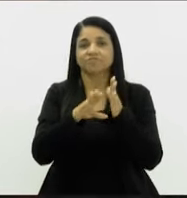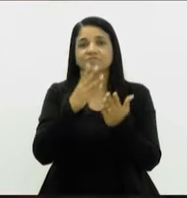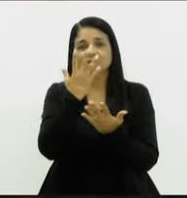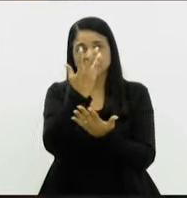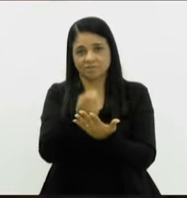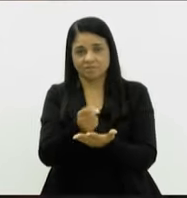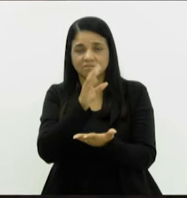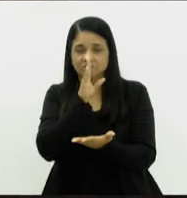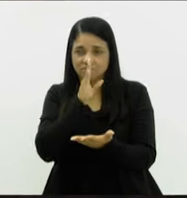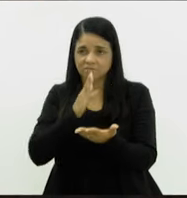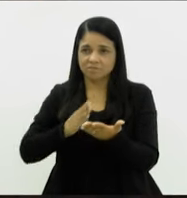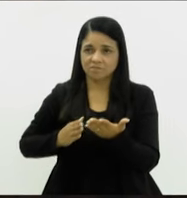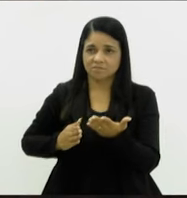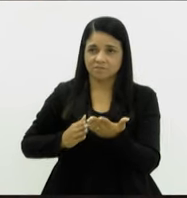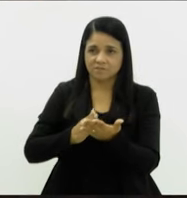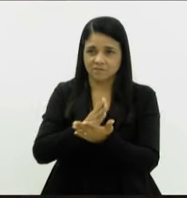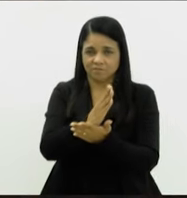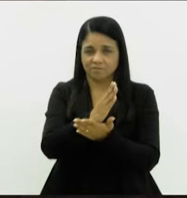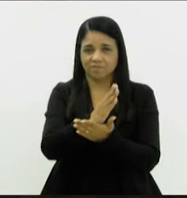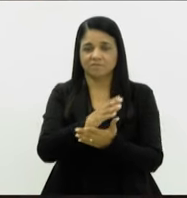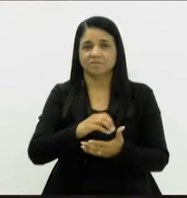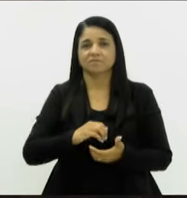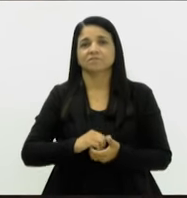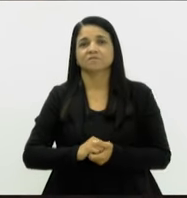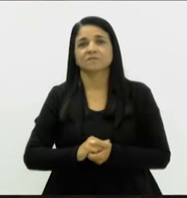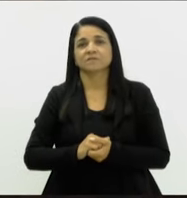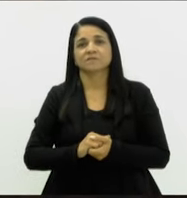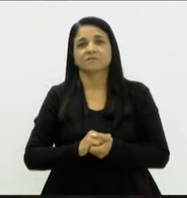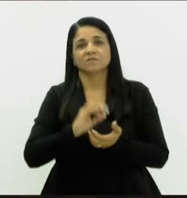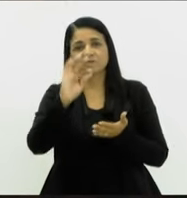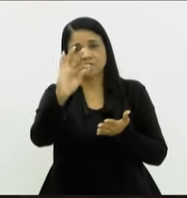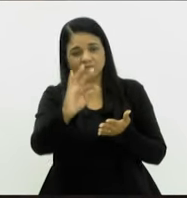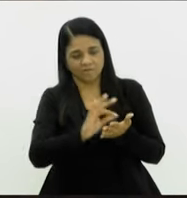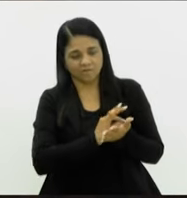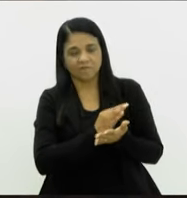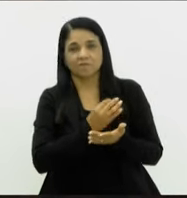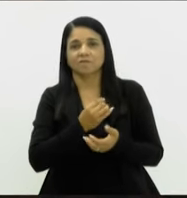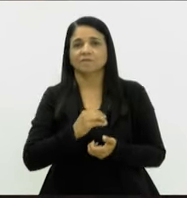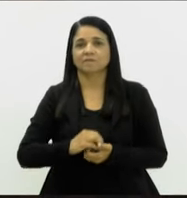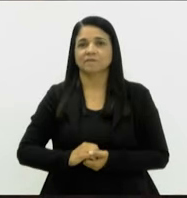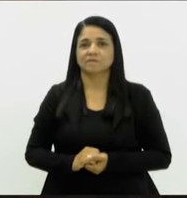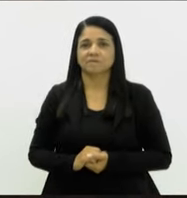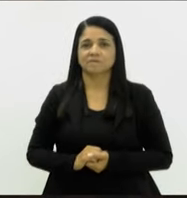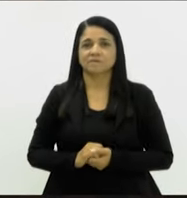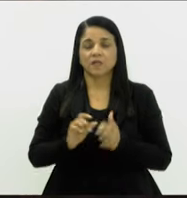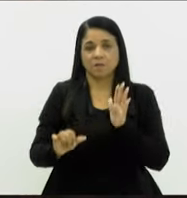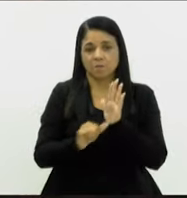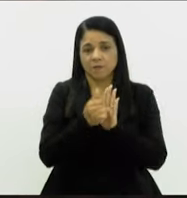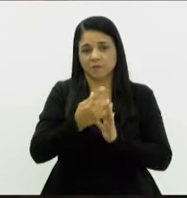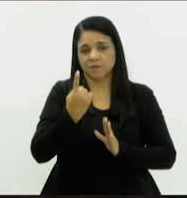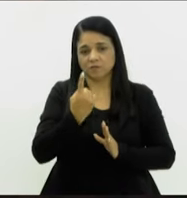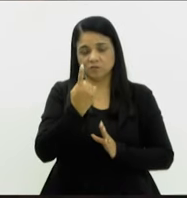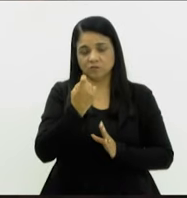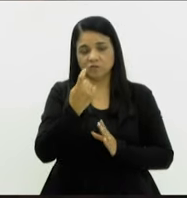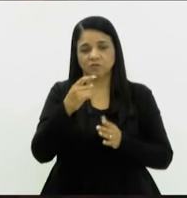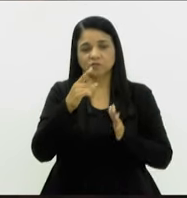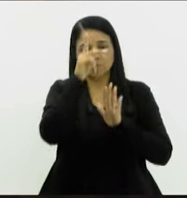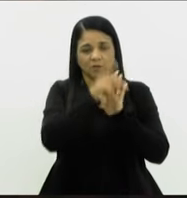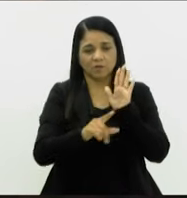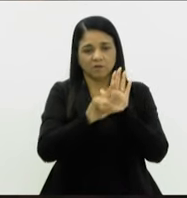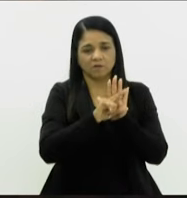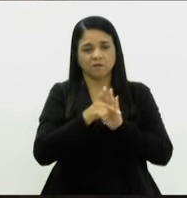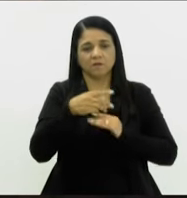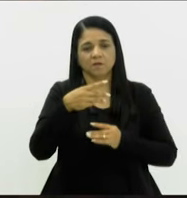aprovam, permaneçam como estão. Aprovado. Vai autógrafo. Em primeira discussão, o projeto de lei